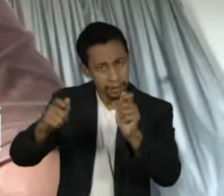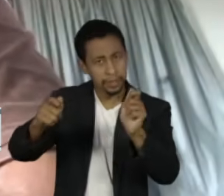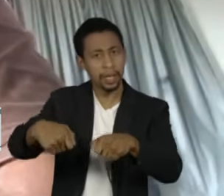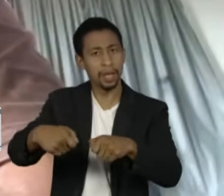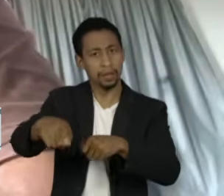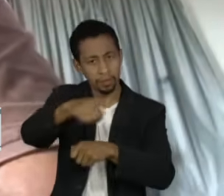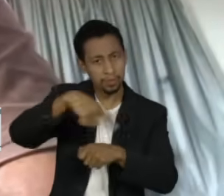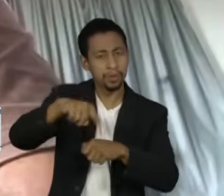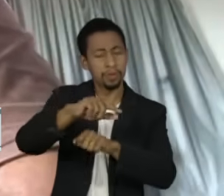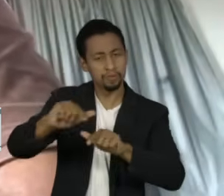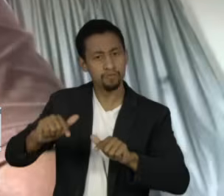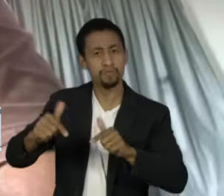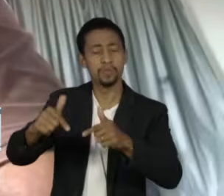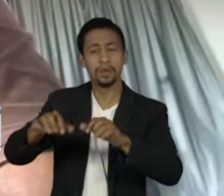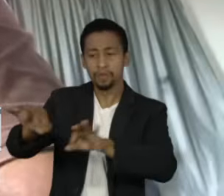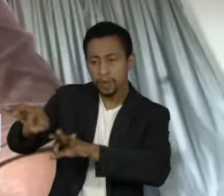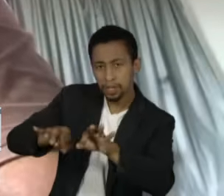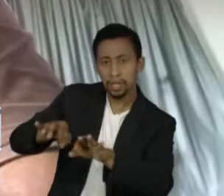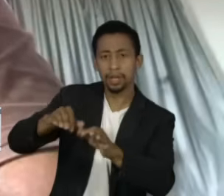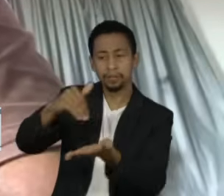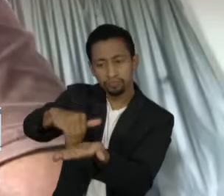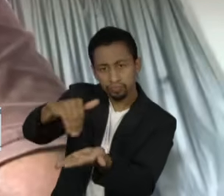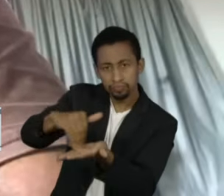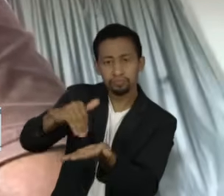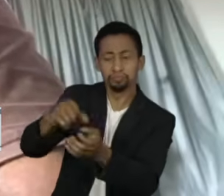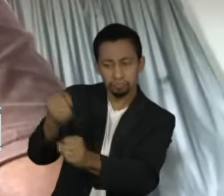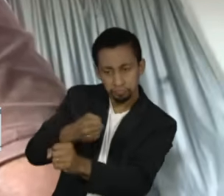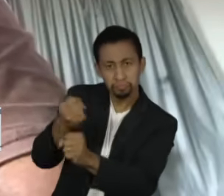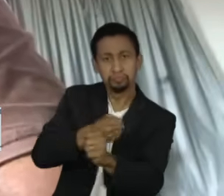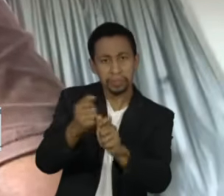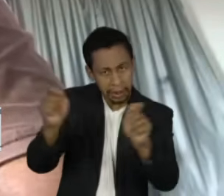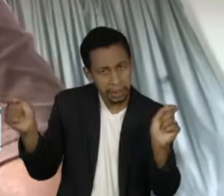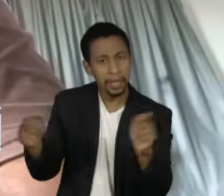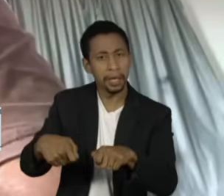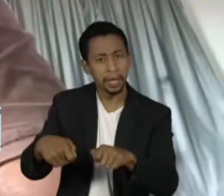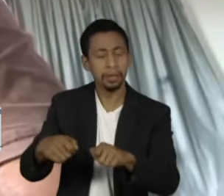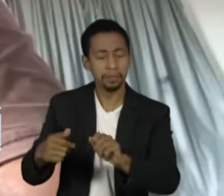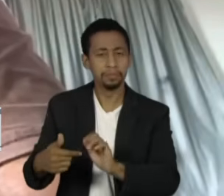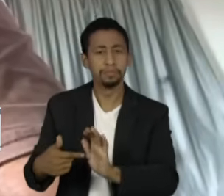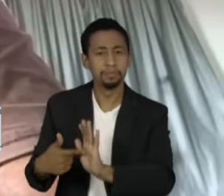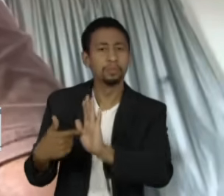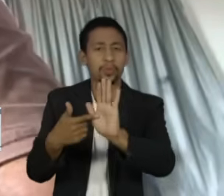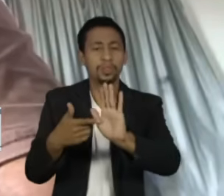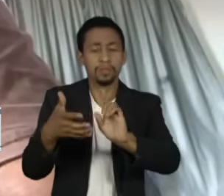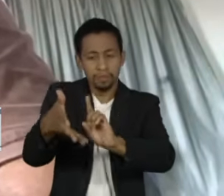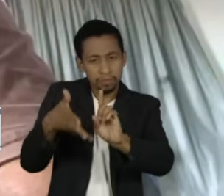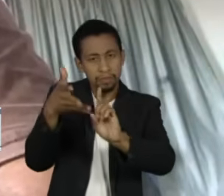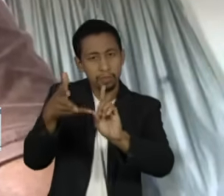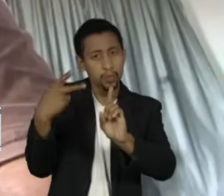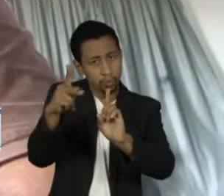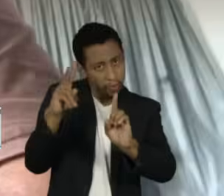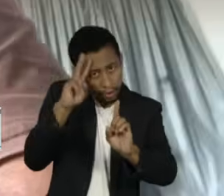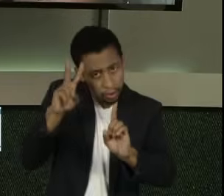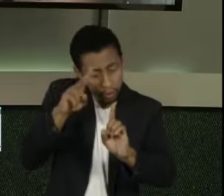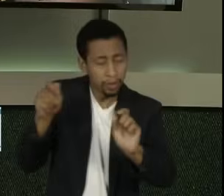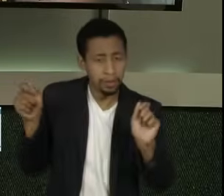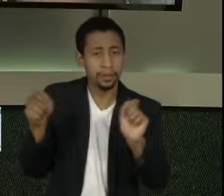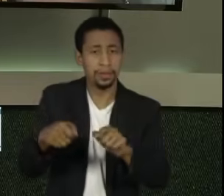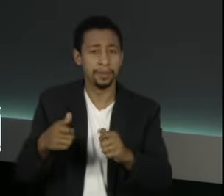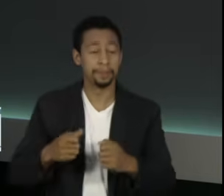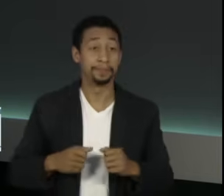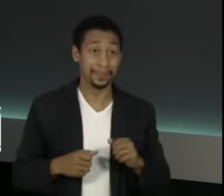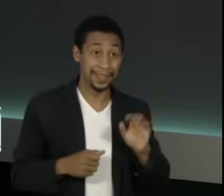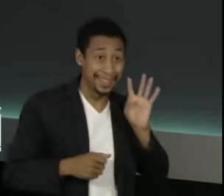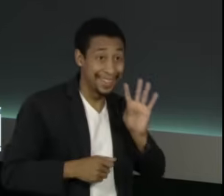gente contar a nossa história, é possível a gente trazer a nossa narrativa, assim, de vida, de história, de tudo. Legal,